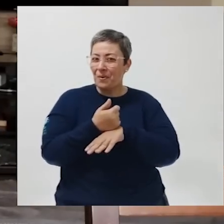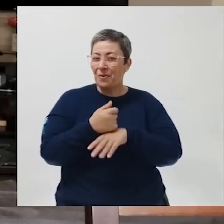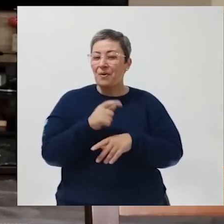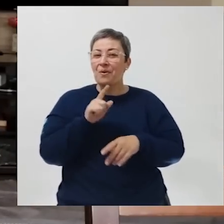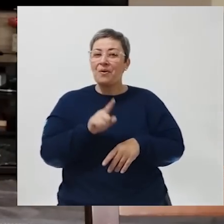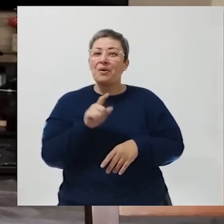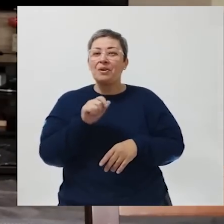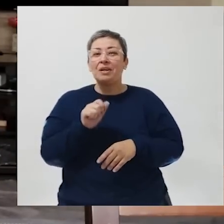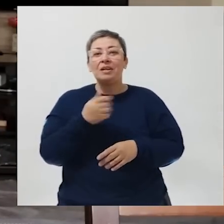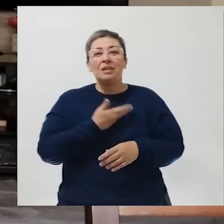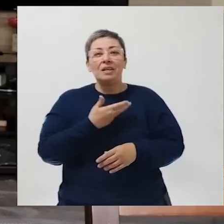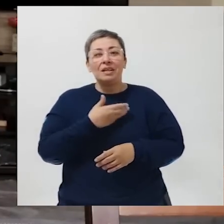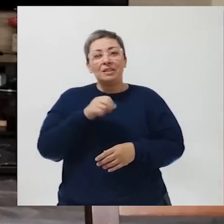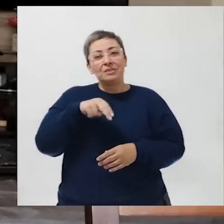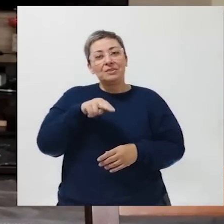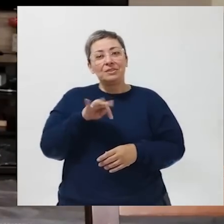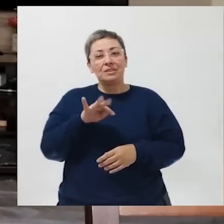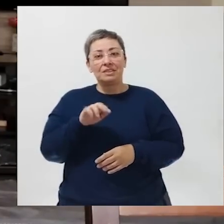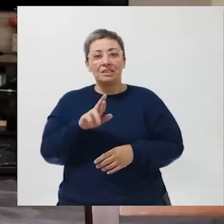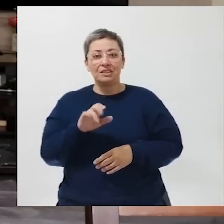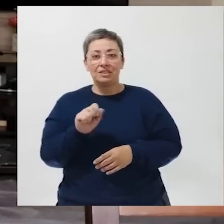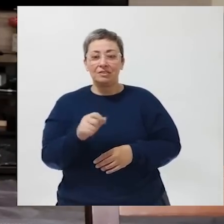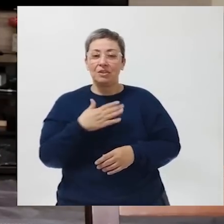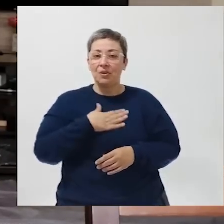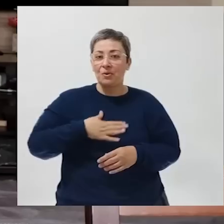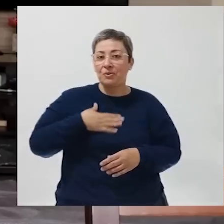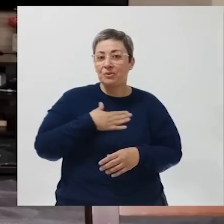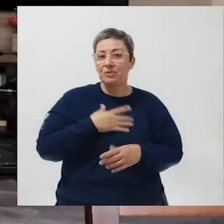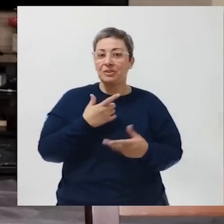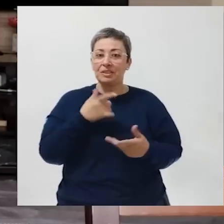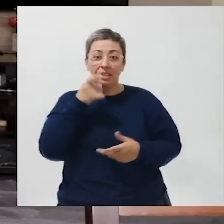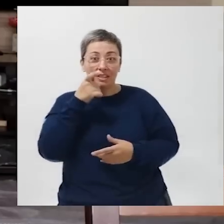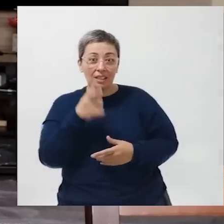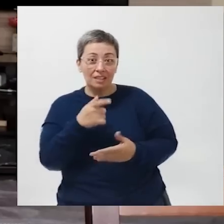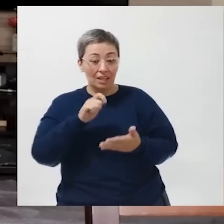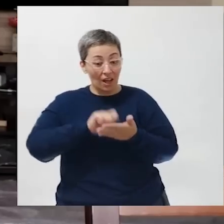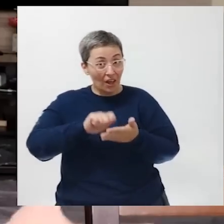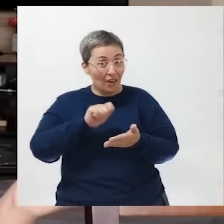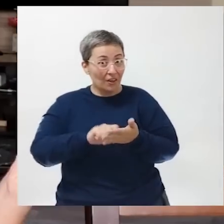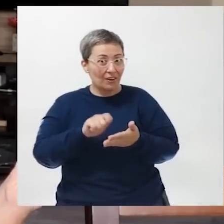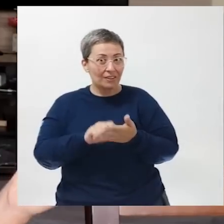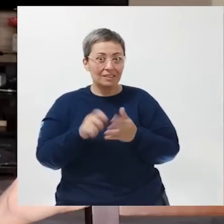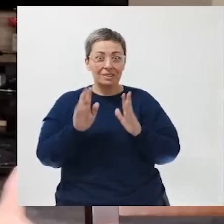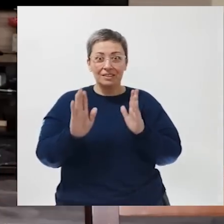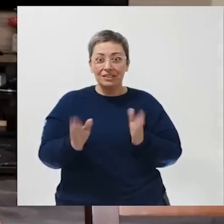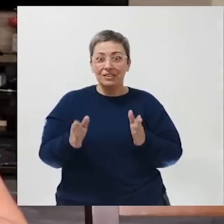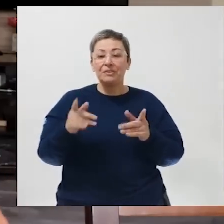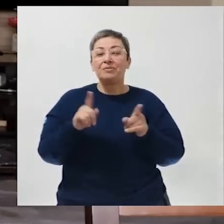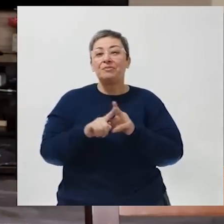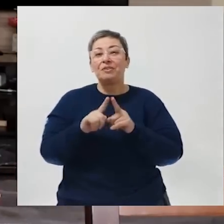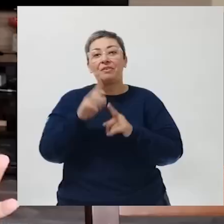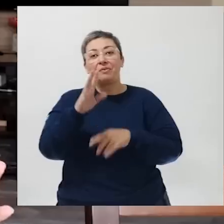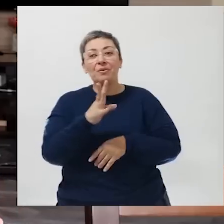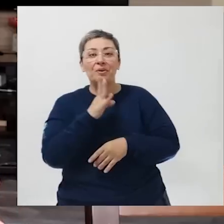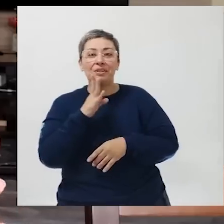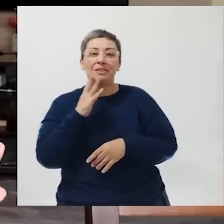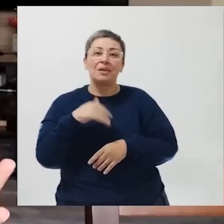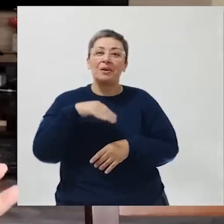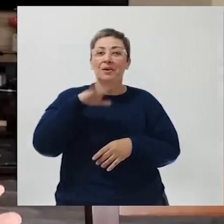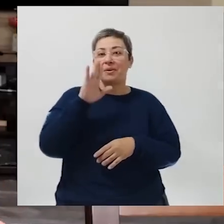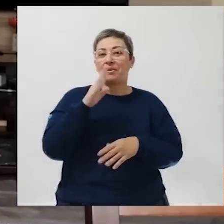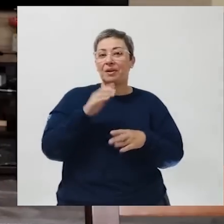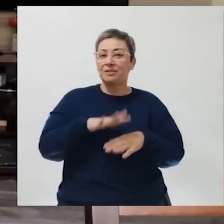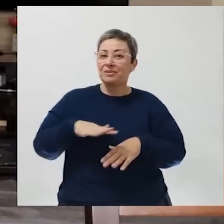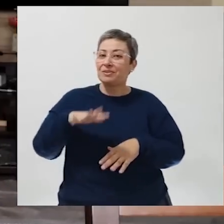Nutri. Se você gostou, se você tem interesse nessa área, você já anota no seu caderninho, como eu sempre digo pra você, e vamos conhecer um pouquinho mais